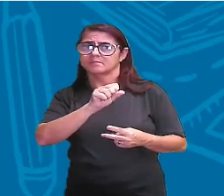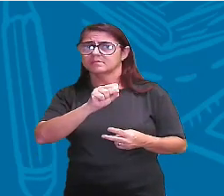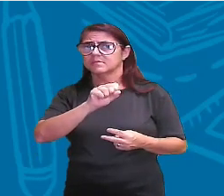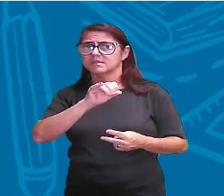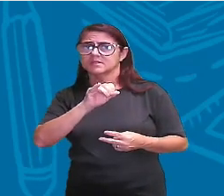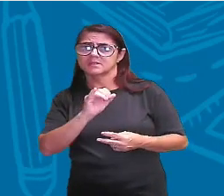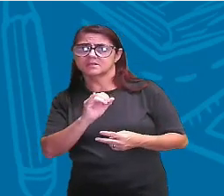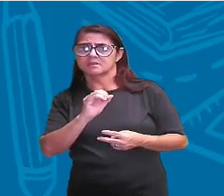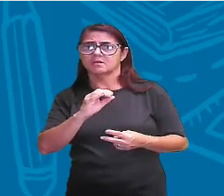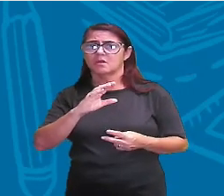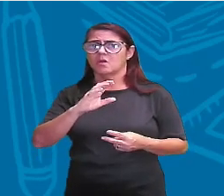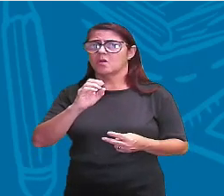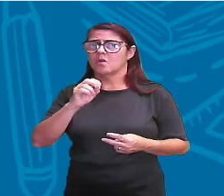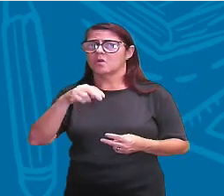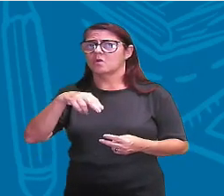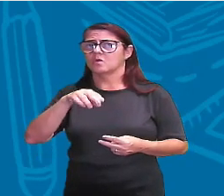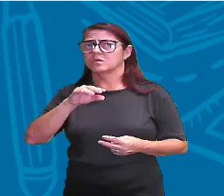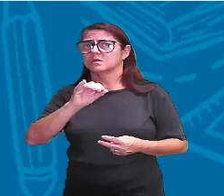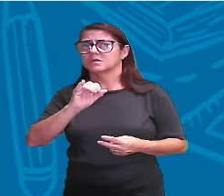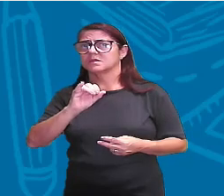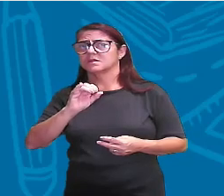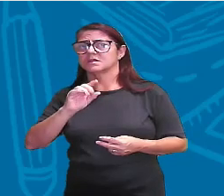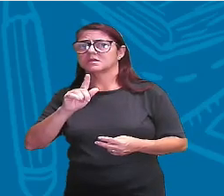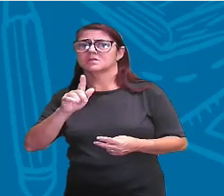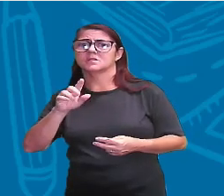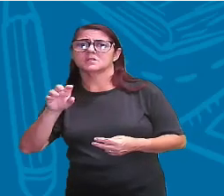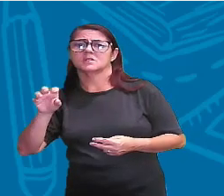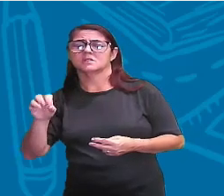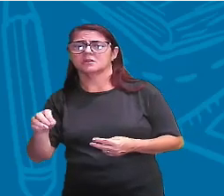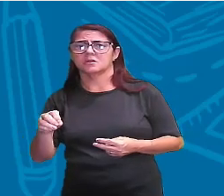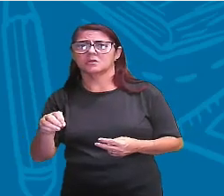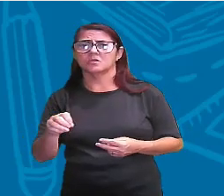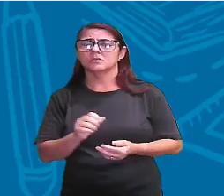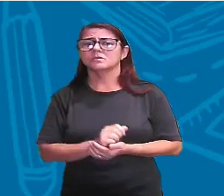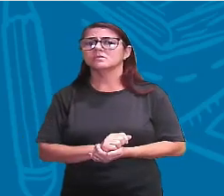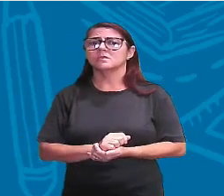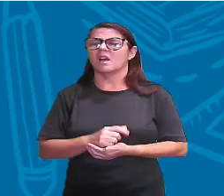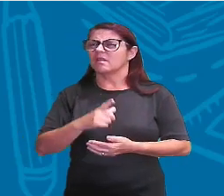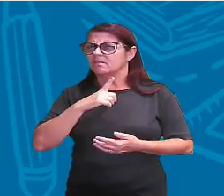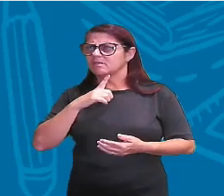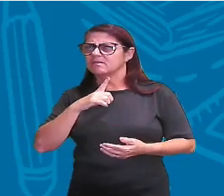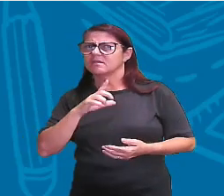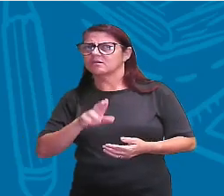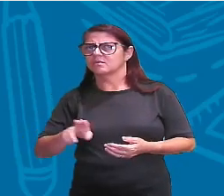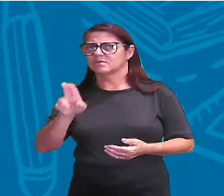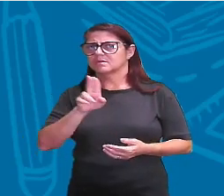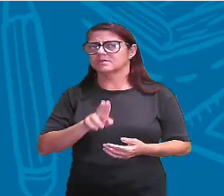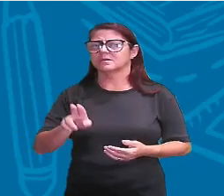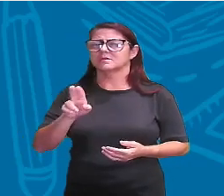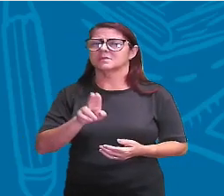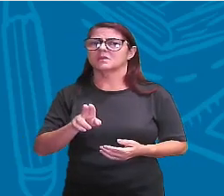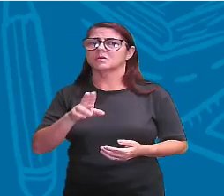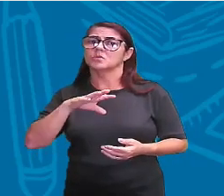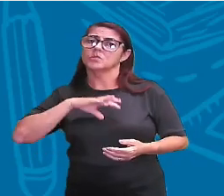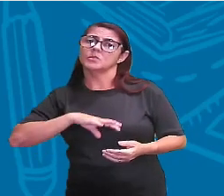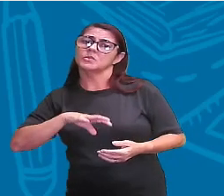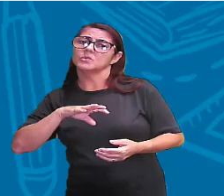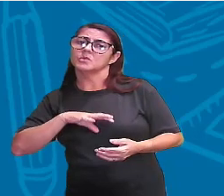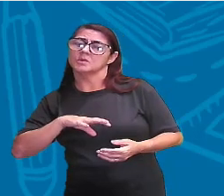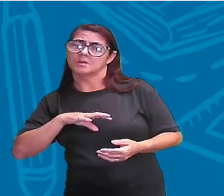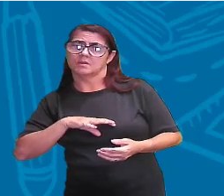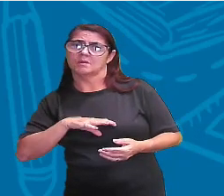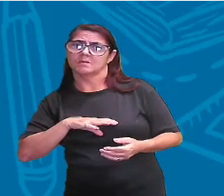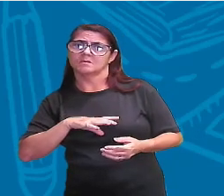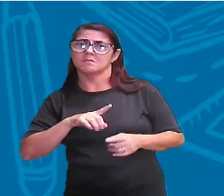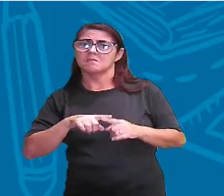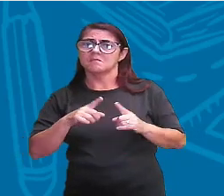a gente costuma dizer que essa partezinha dos pronomes objeto, a gente utiliza sim em português, mas quando